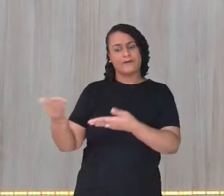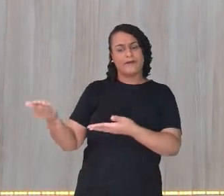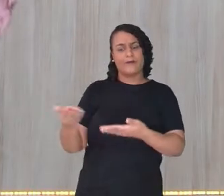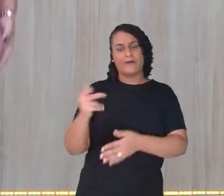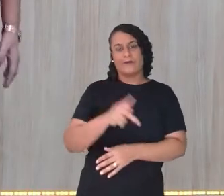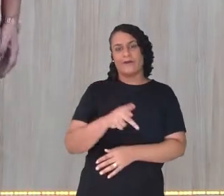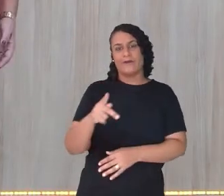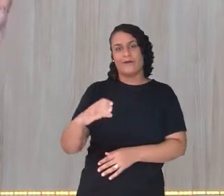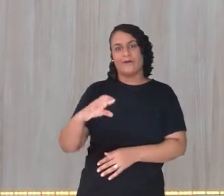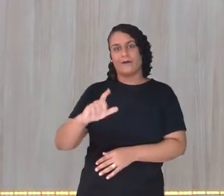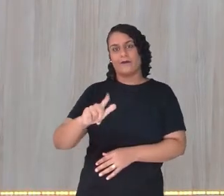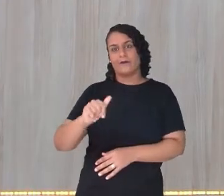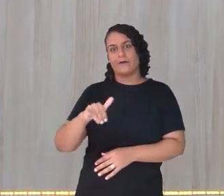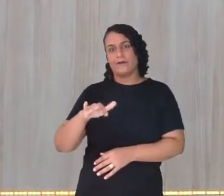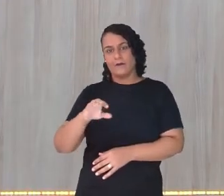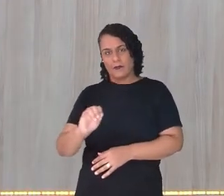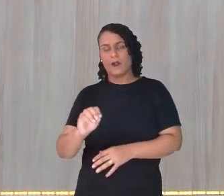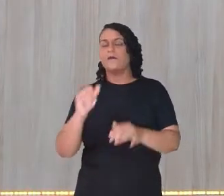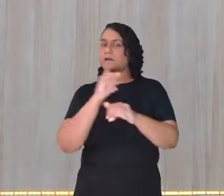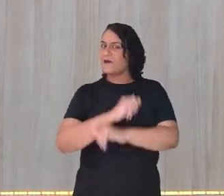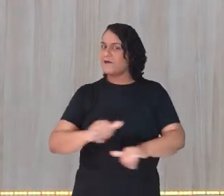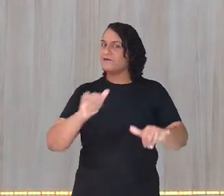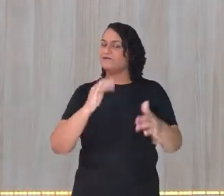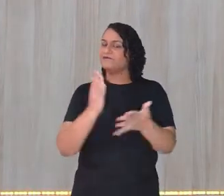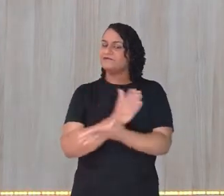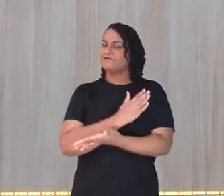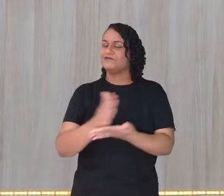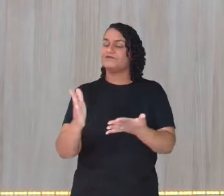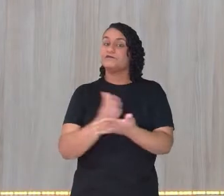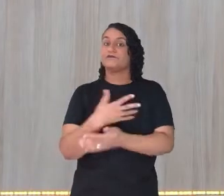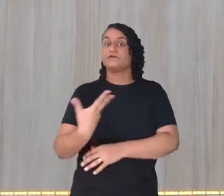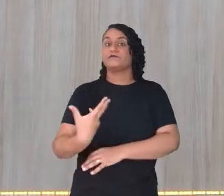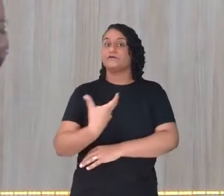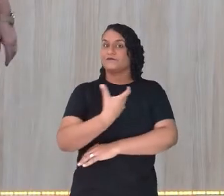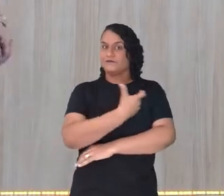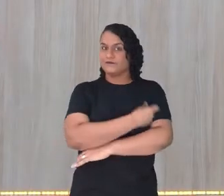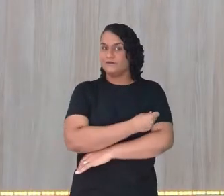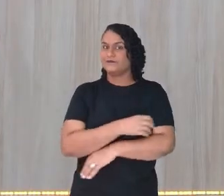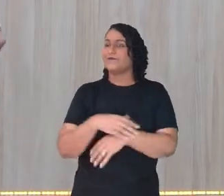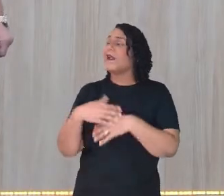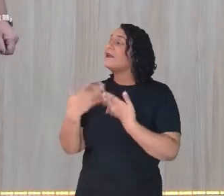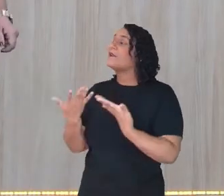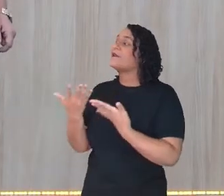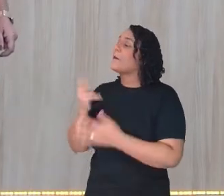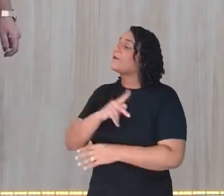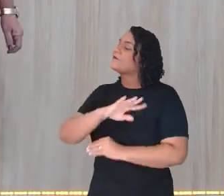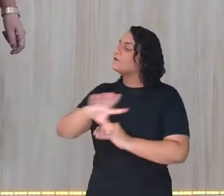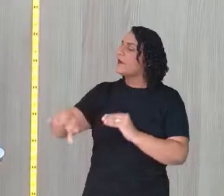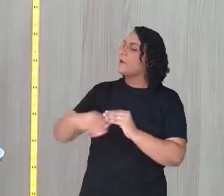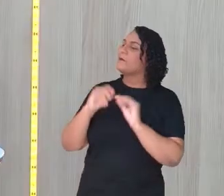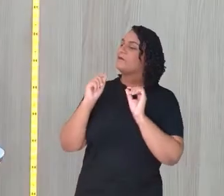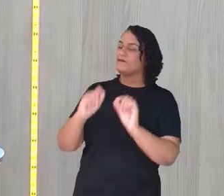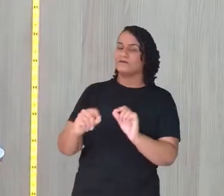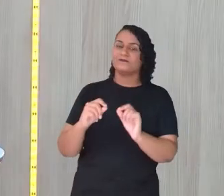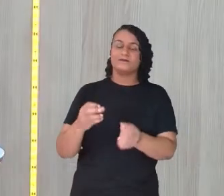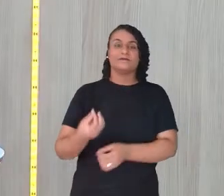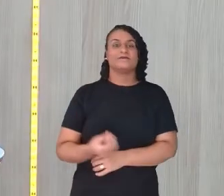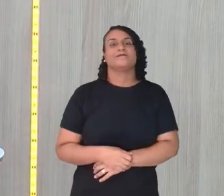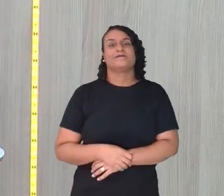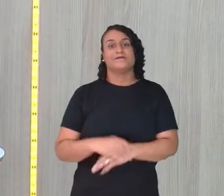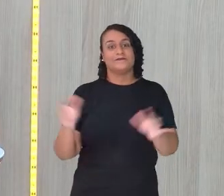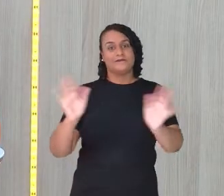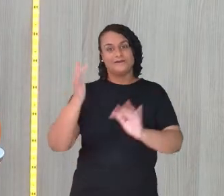dar as boas-vindas e vai dar alguns avisos para a gente em relação a vacinas. O que é que você tem aí, Cláudia, para falar? Olá, pessoal, tudo bem